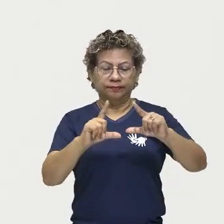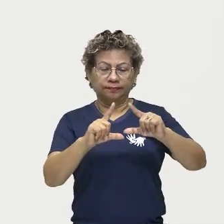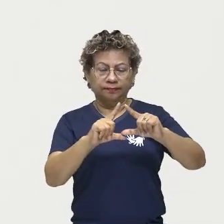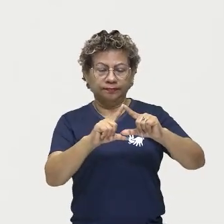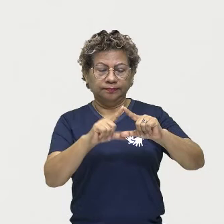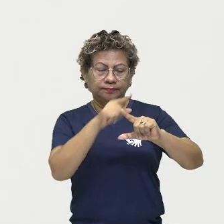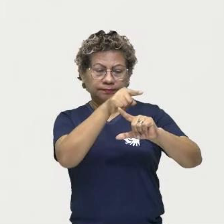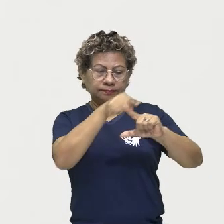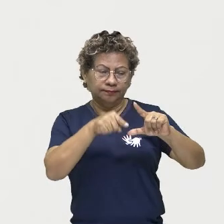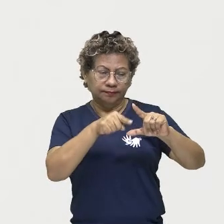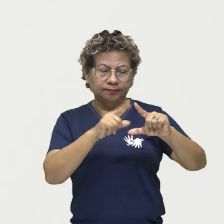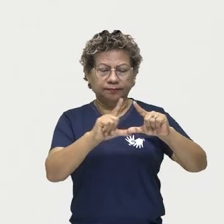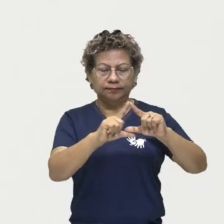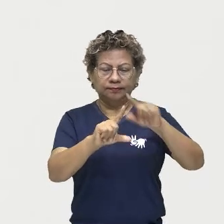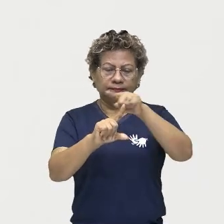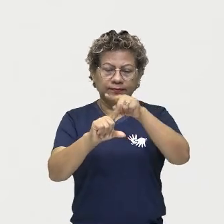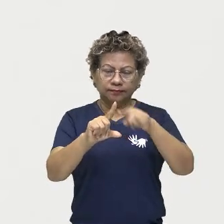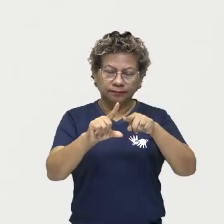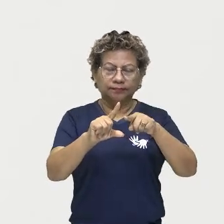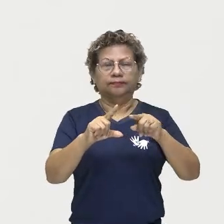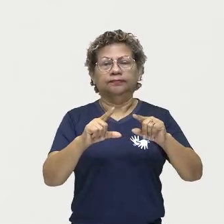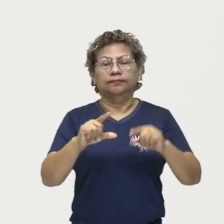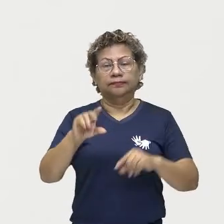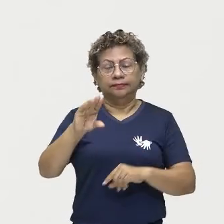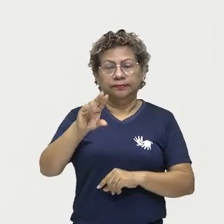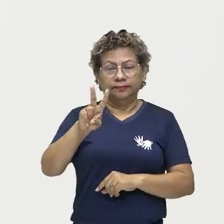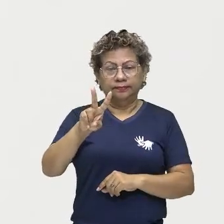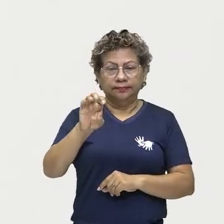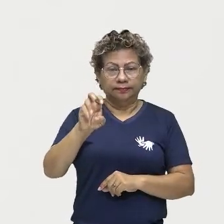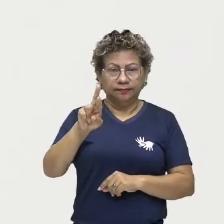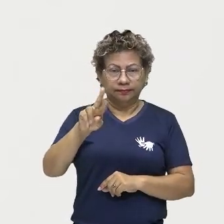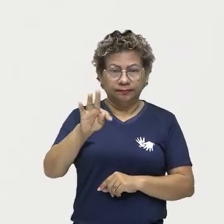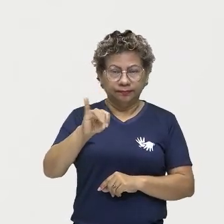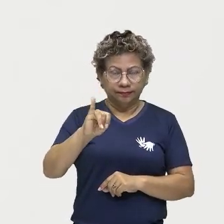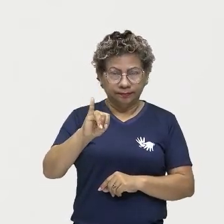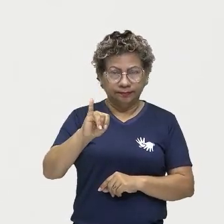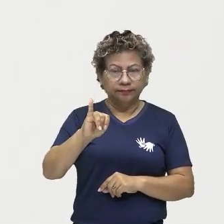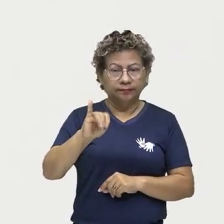ponto médio, em seguida traçamos uma reta perpendicular